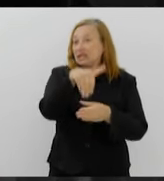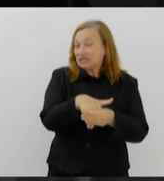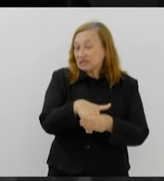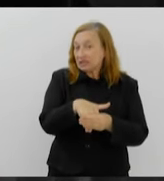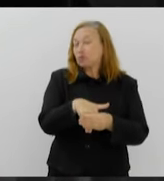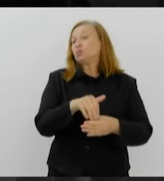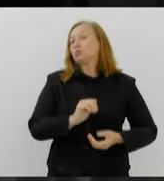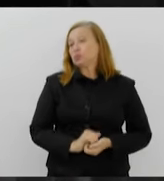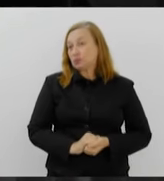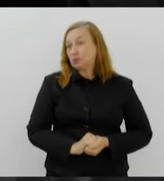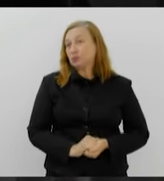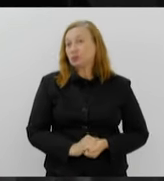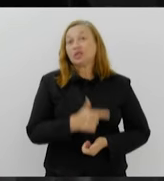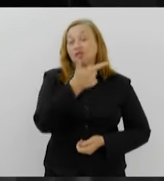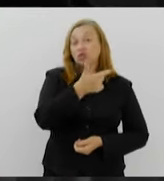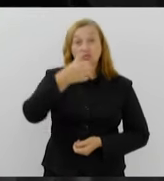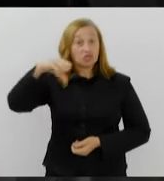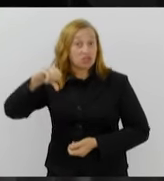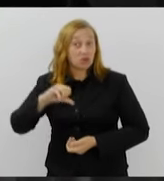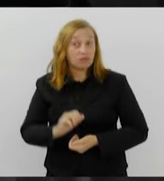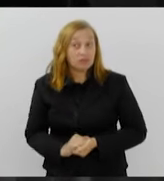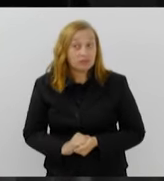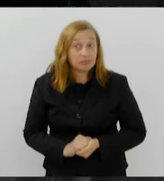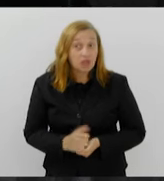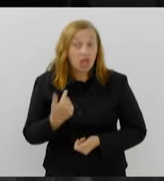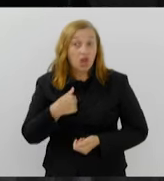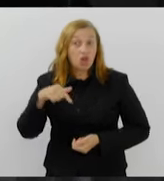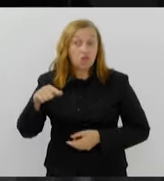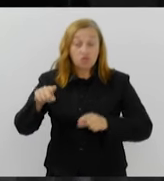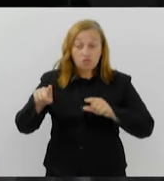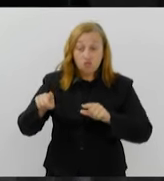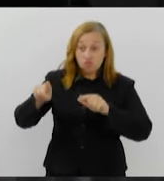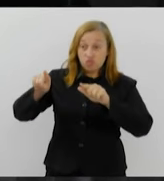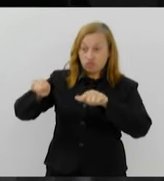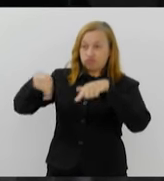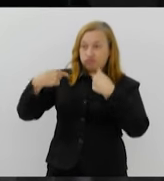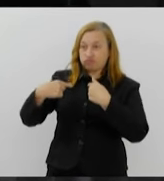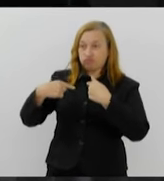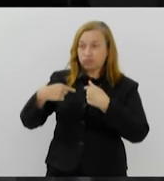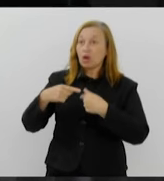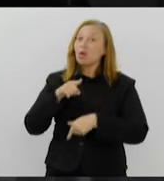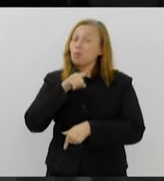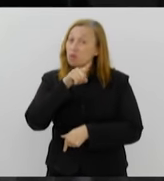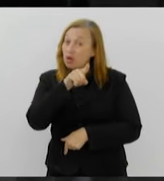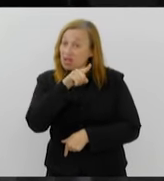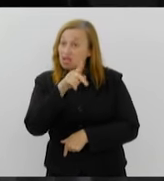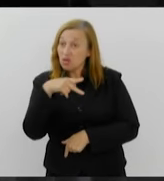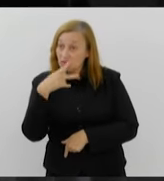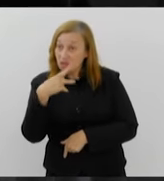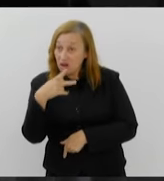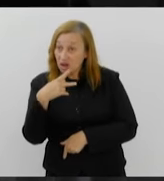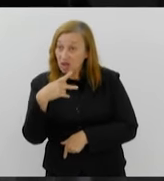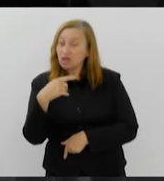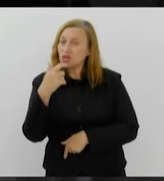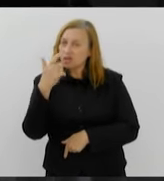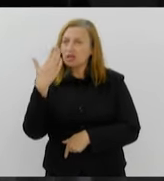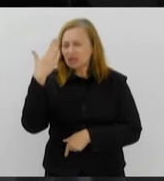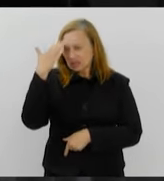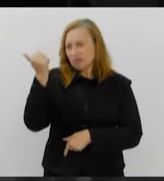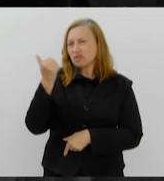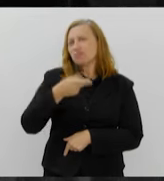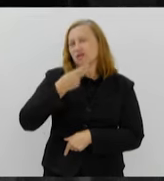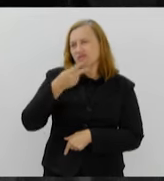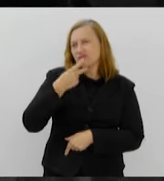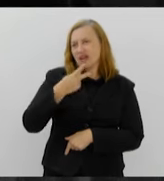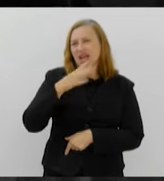eleição em 2019 Eu fui atacado por esse que eu classifico e sou sabedor das minhas palavras como